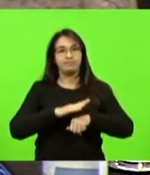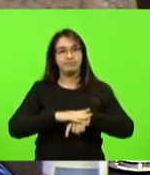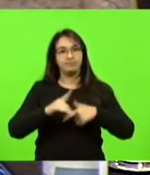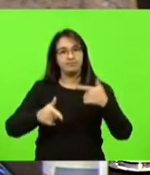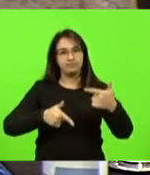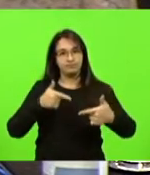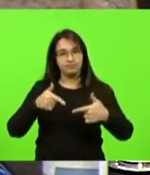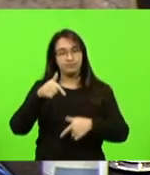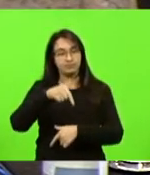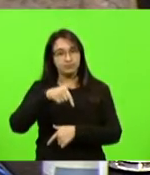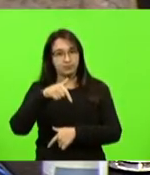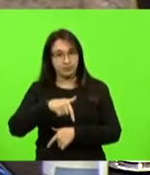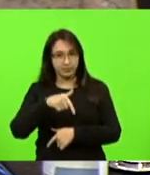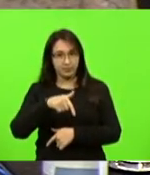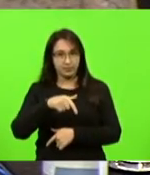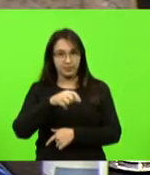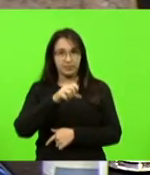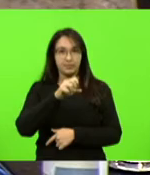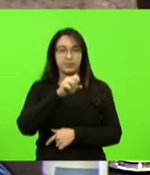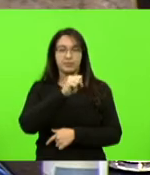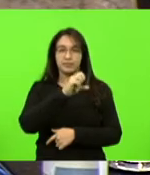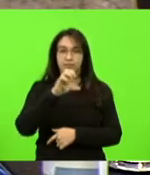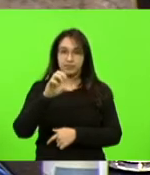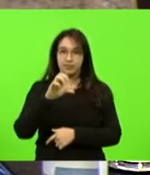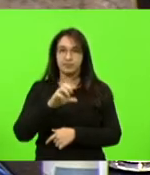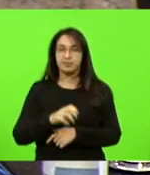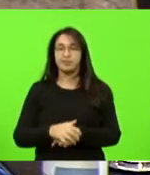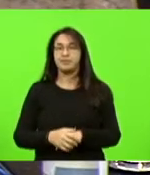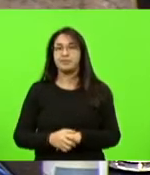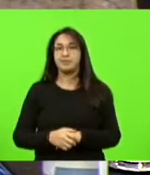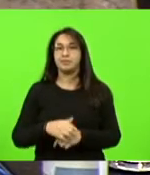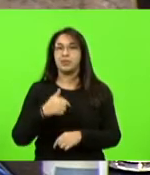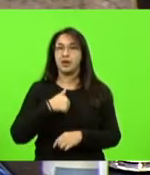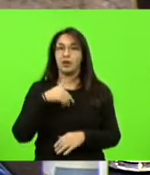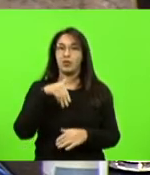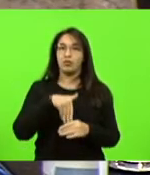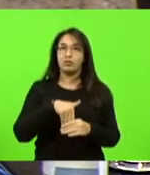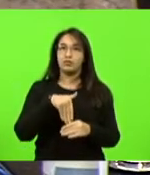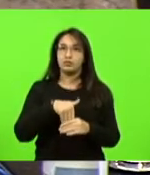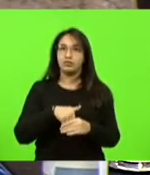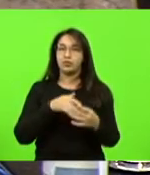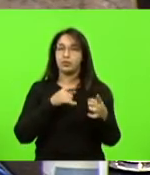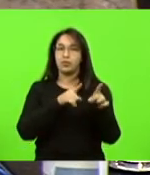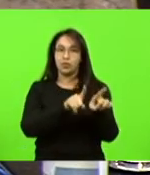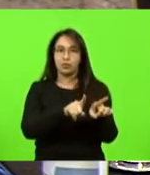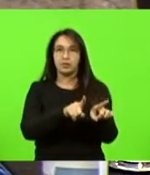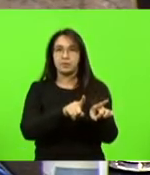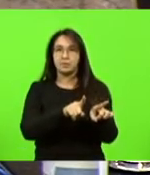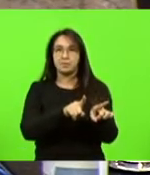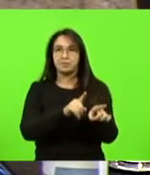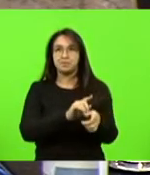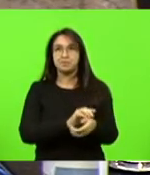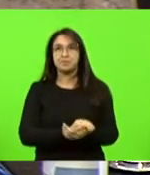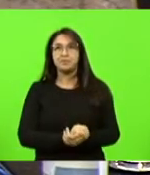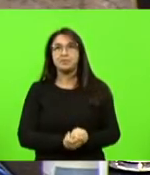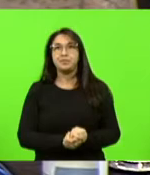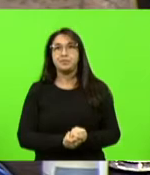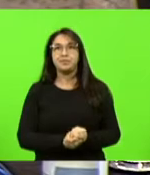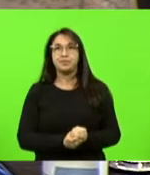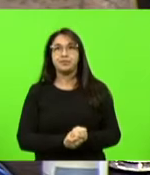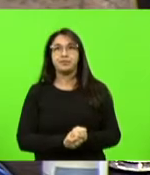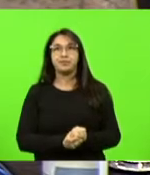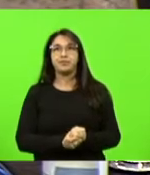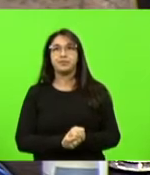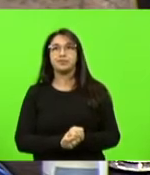Estado. Então, vai ser o meu voto, vai ser contrário a esse